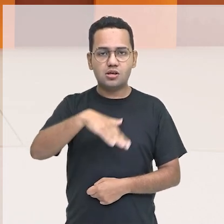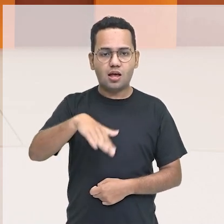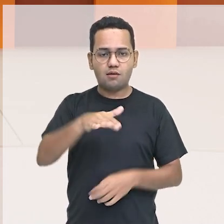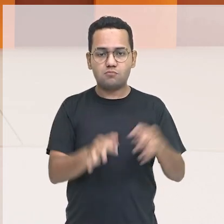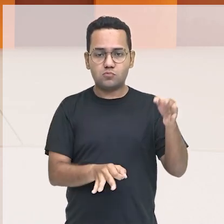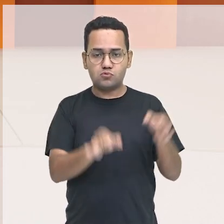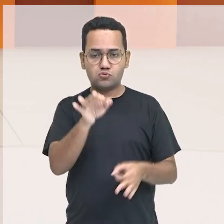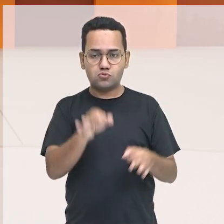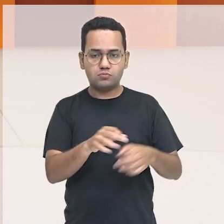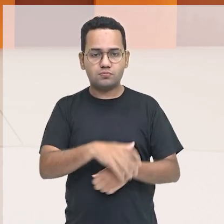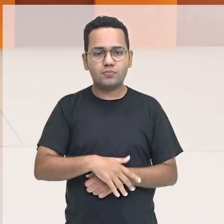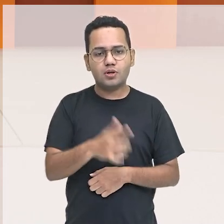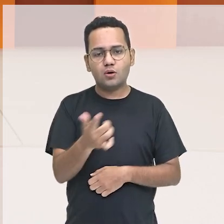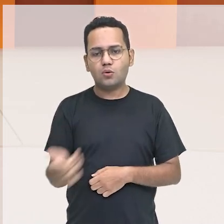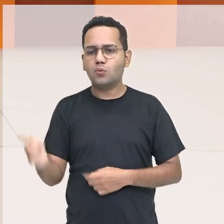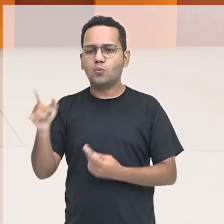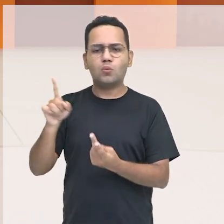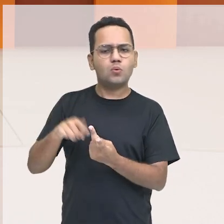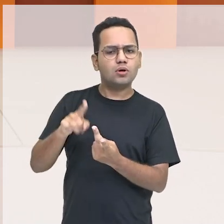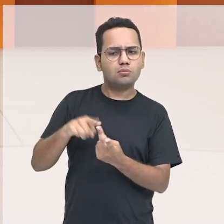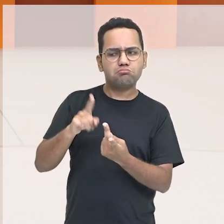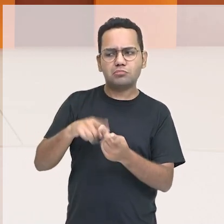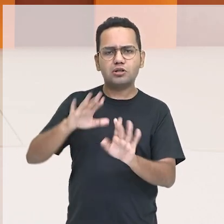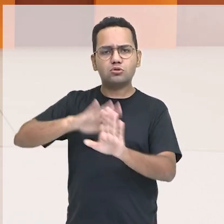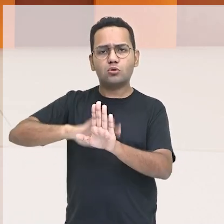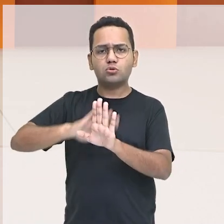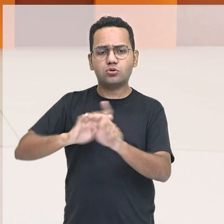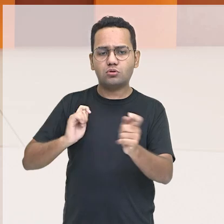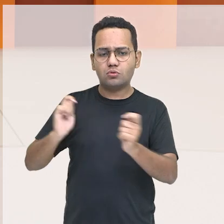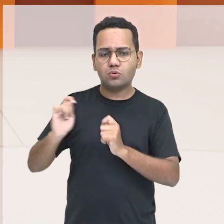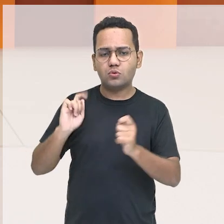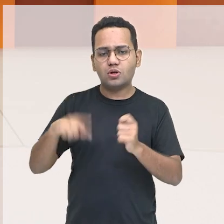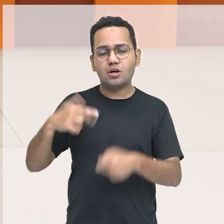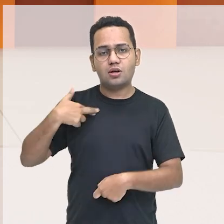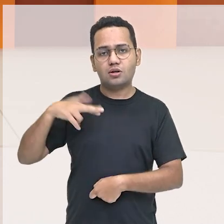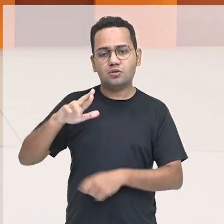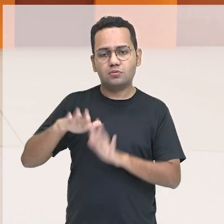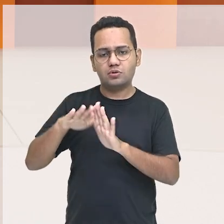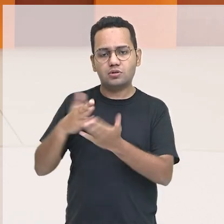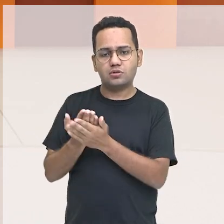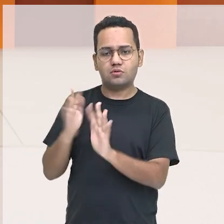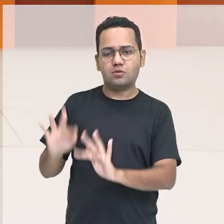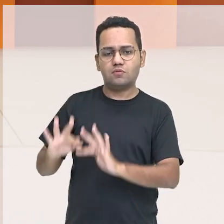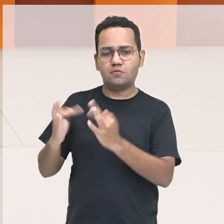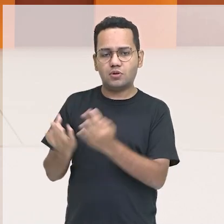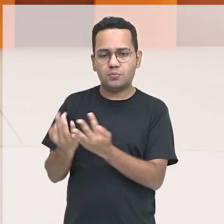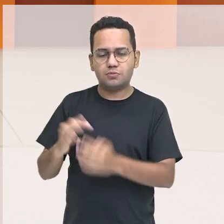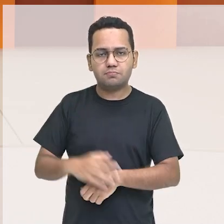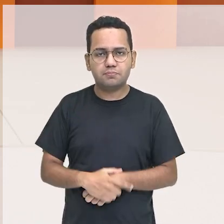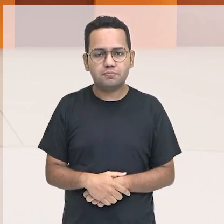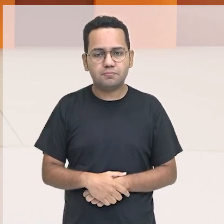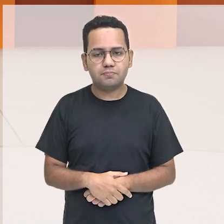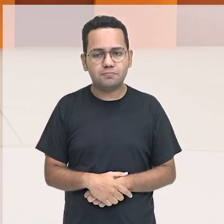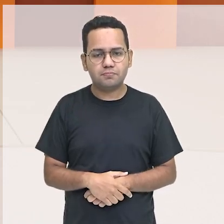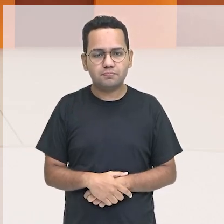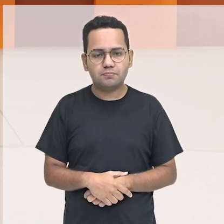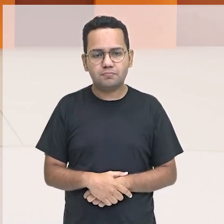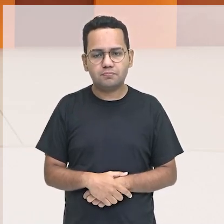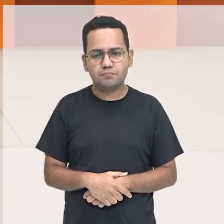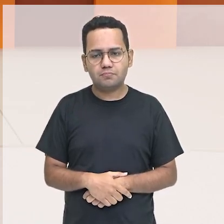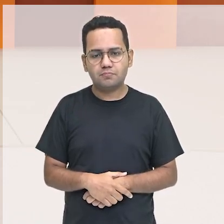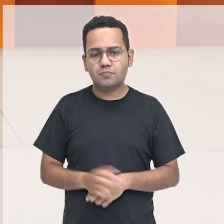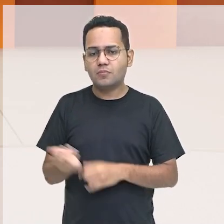e os aparelhos ideológicos de Estado, que é a religião, a escola, a família, né? Sistema